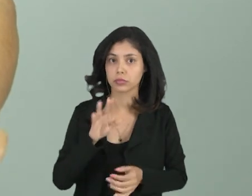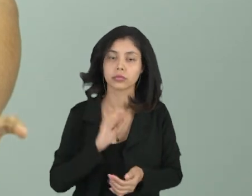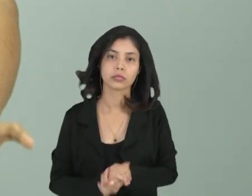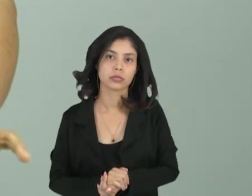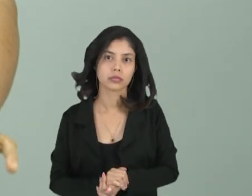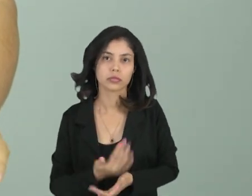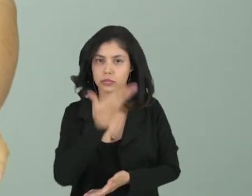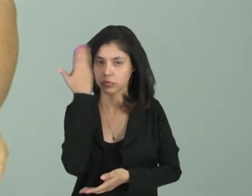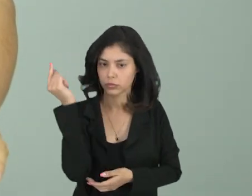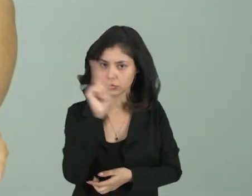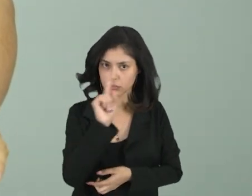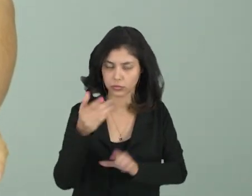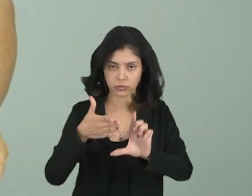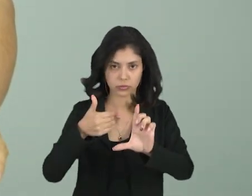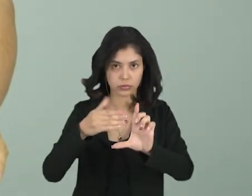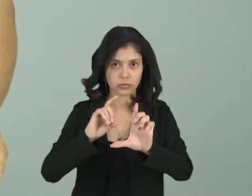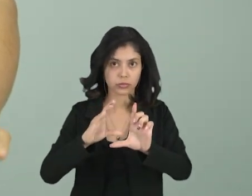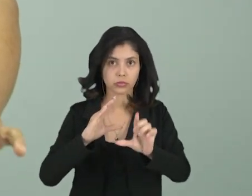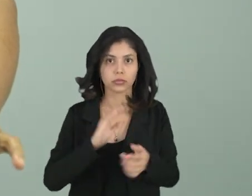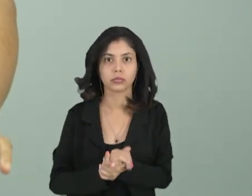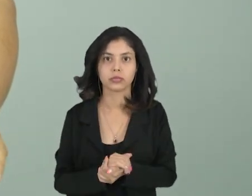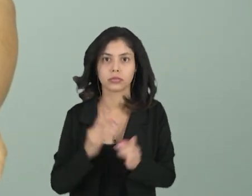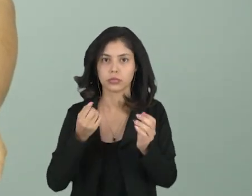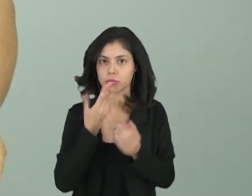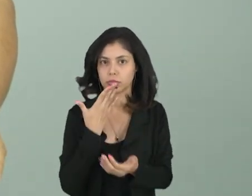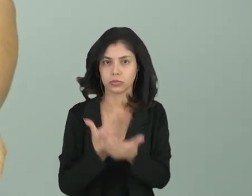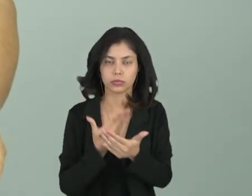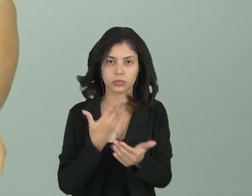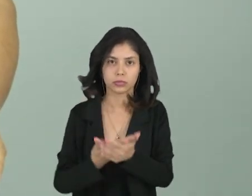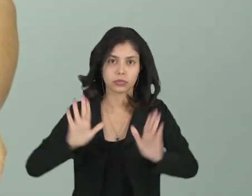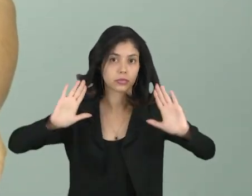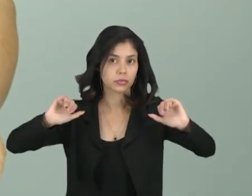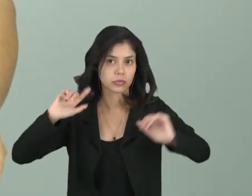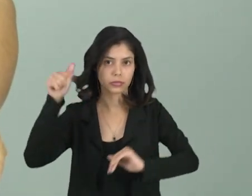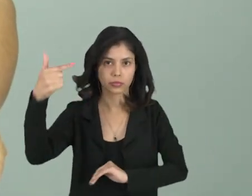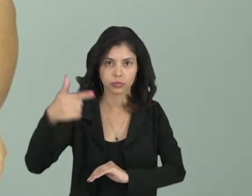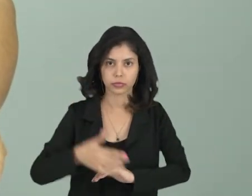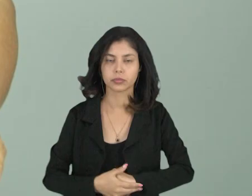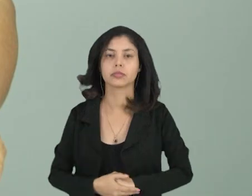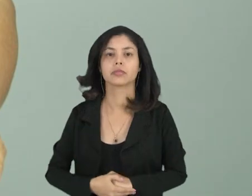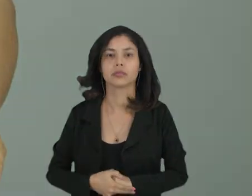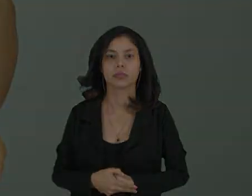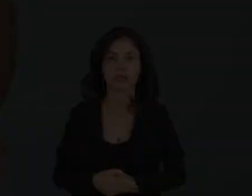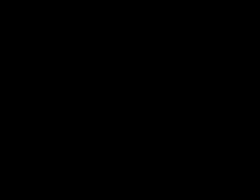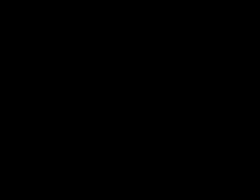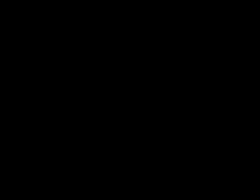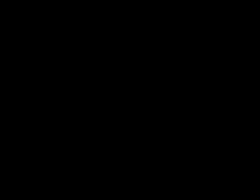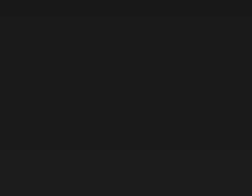só. Não deixe de acessar a plataforma Eduque. Bons estudos e até a próxima!